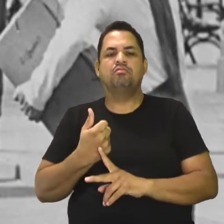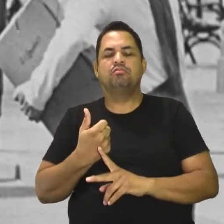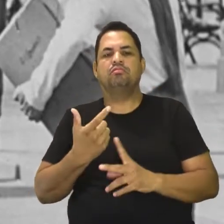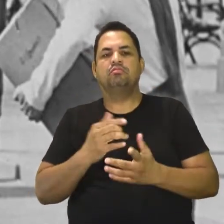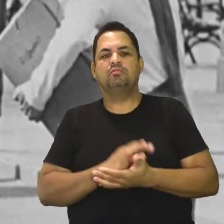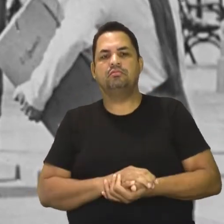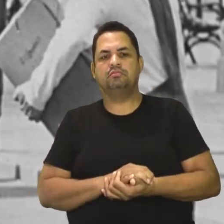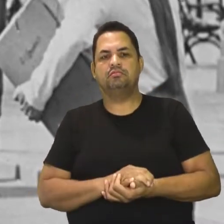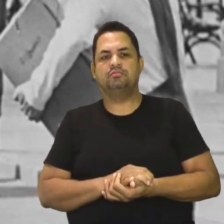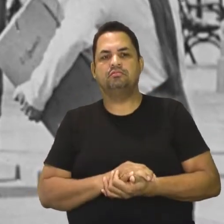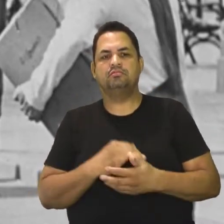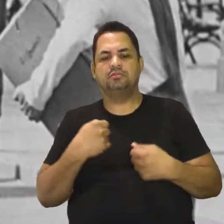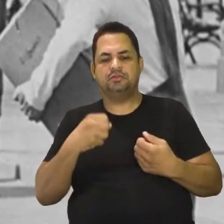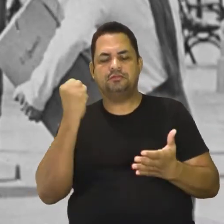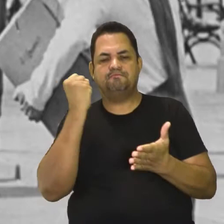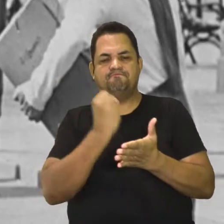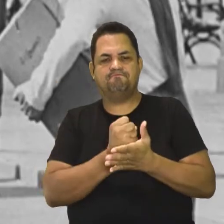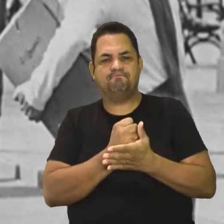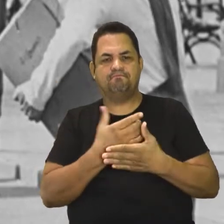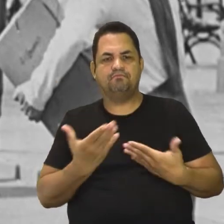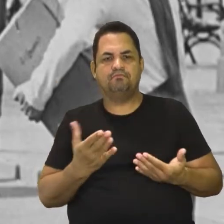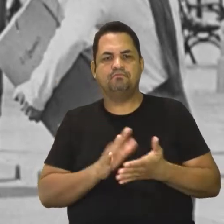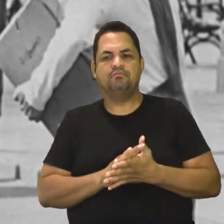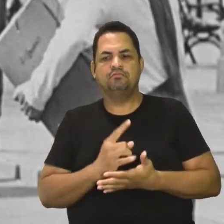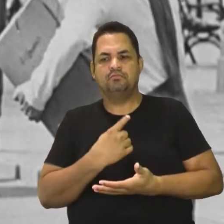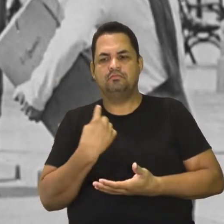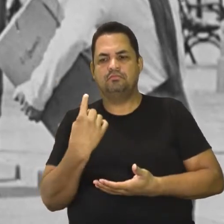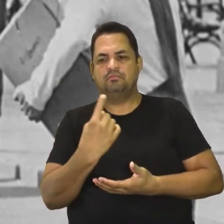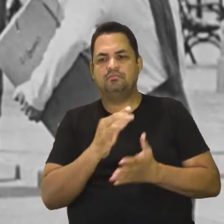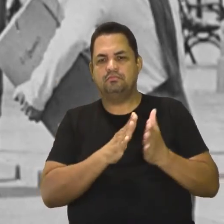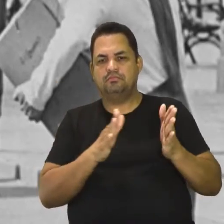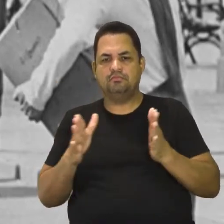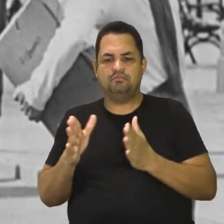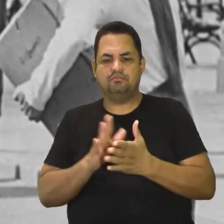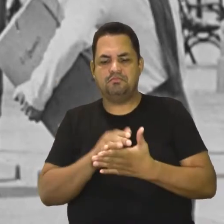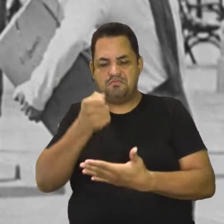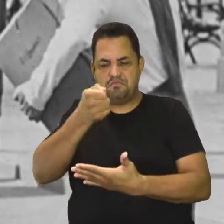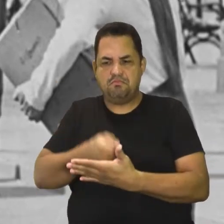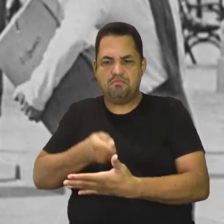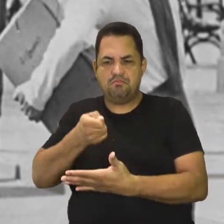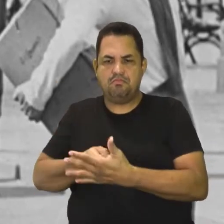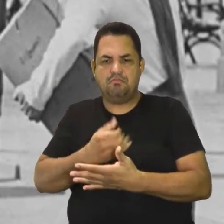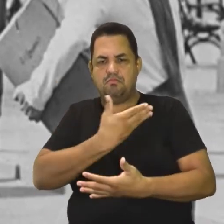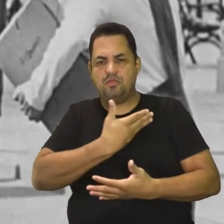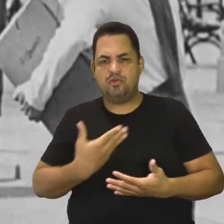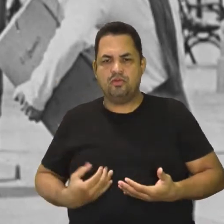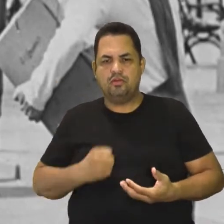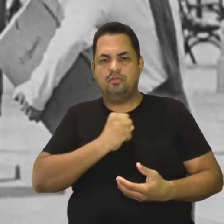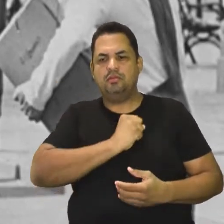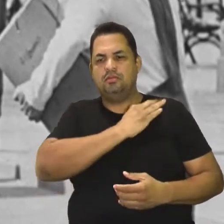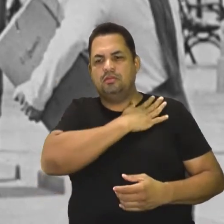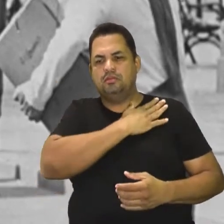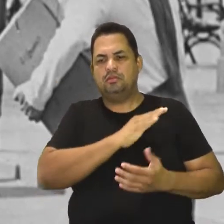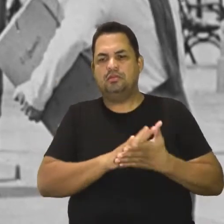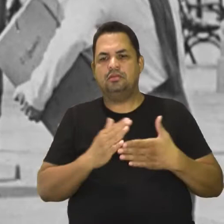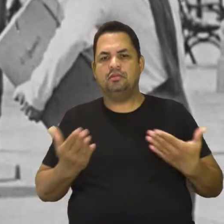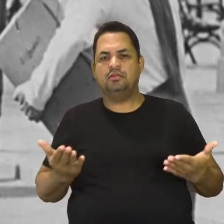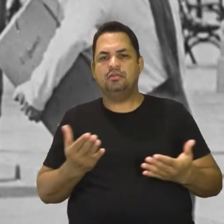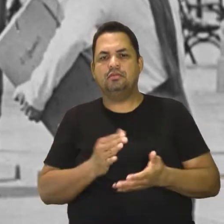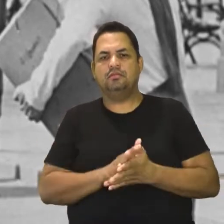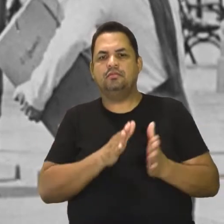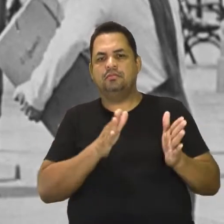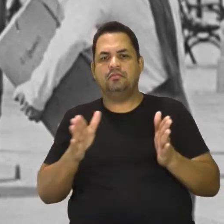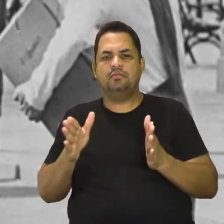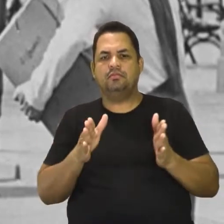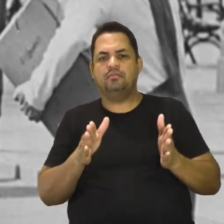fosse autorizado. Aí nós vamos ver o período da linha dura do governo militar. Período